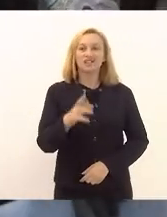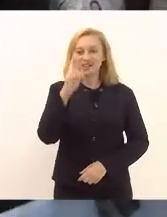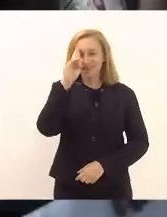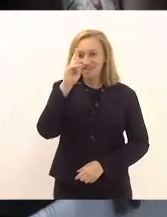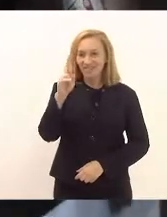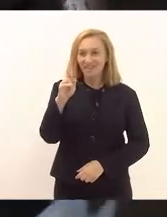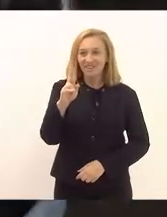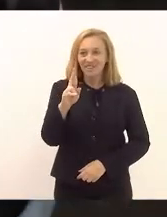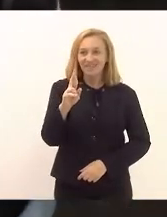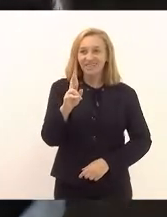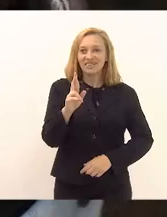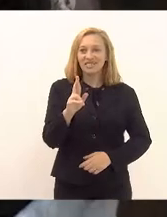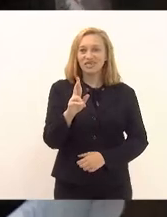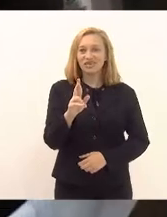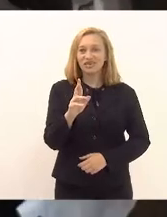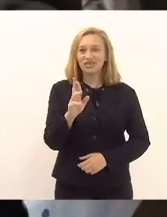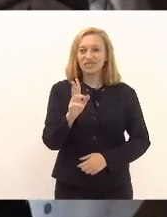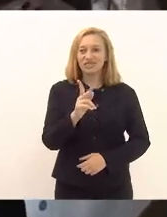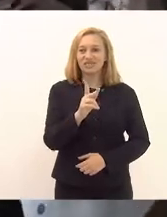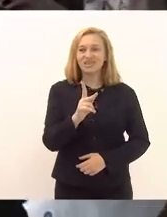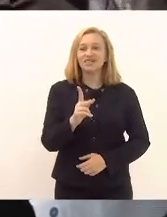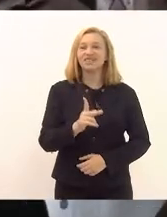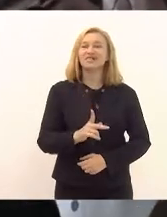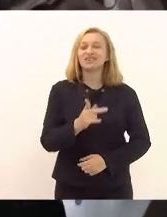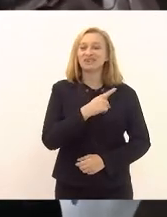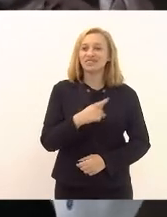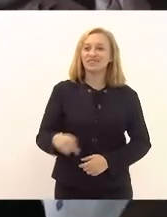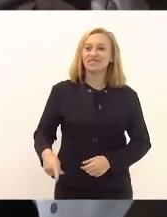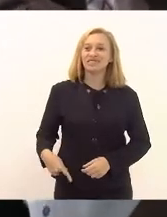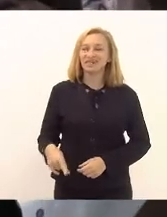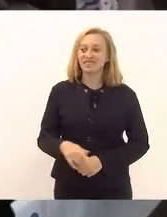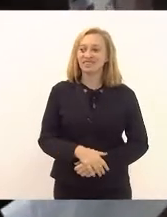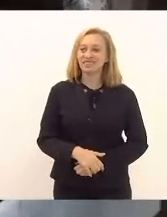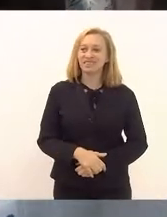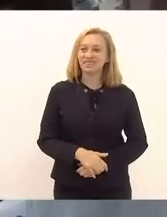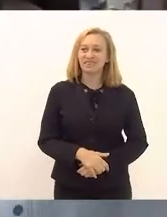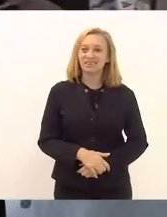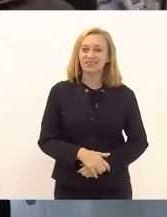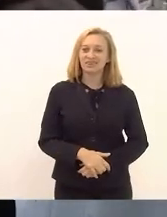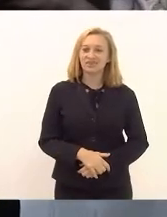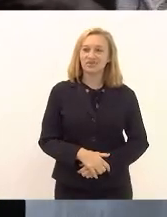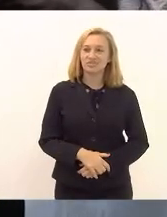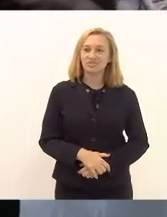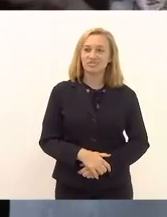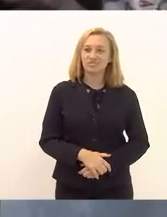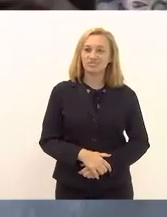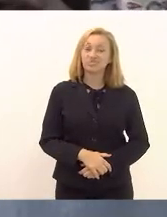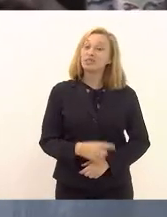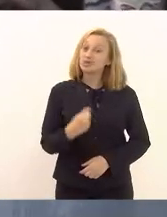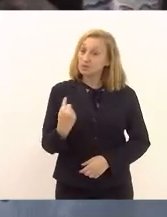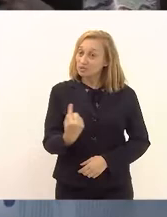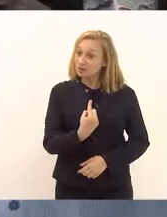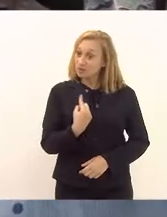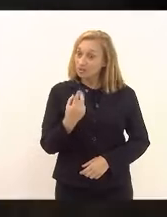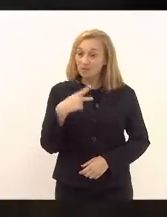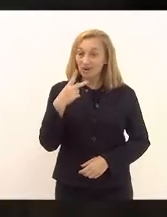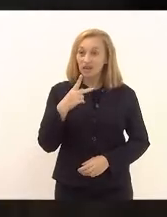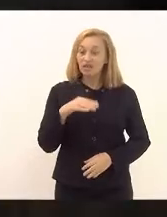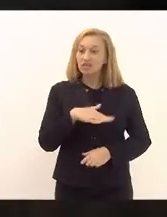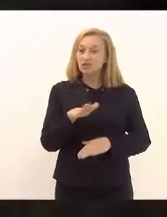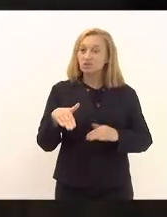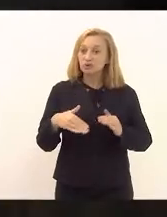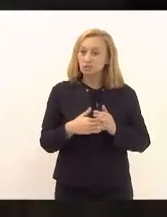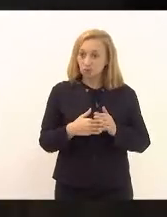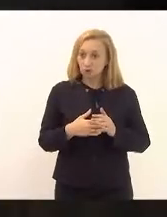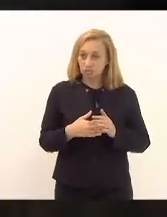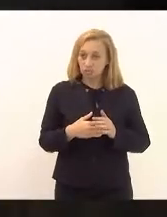pergunta a Vossa Excelência sobre pauta. Sim. Ah, não, mais. Os dois vetos. Nós vamos trazer todos os vetos na próxima